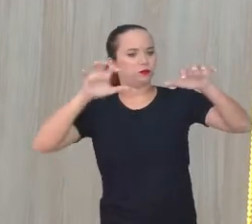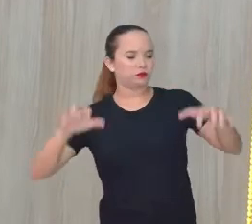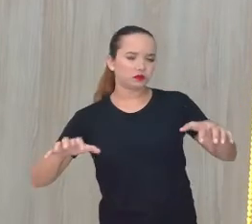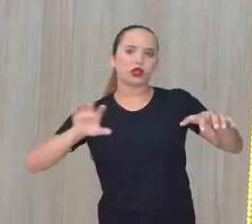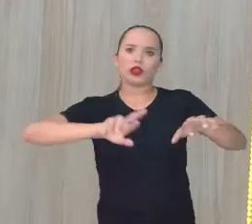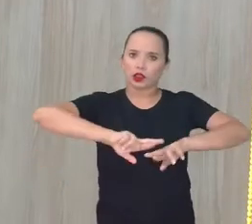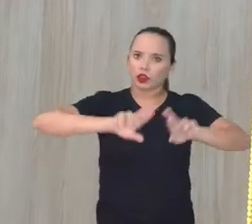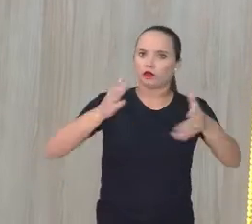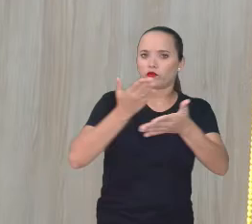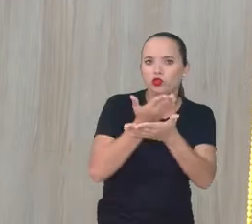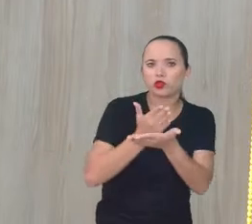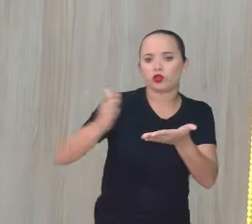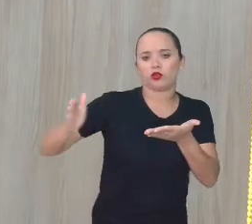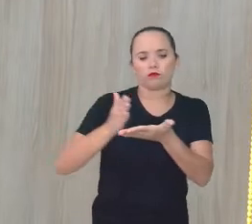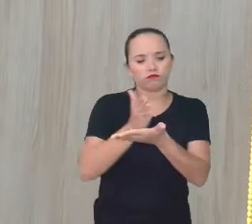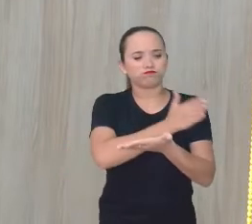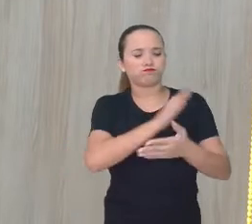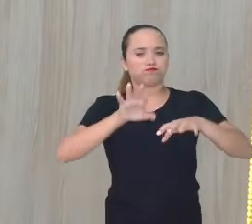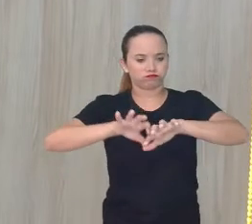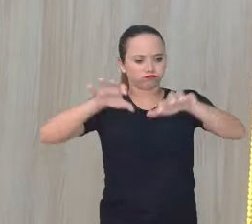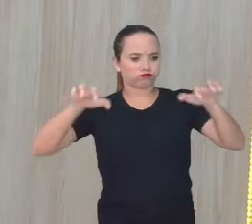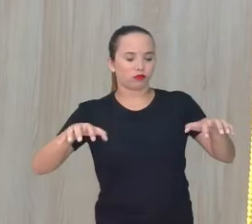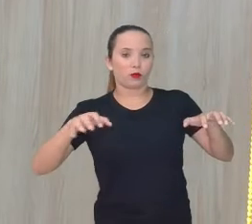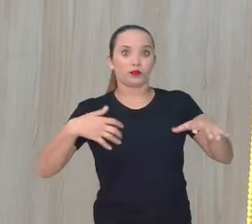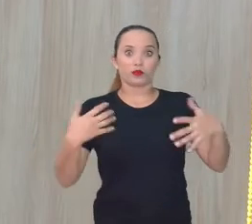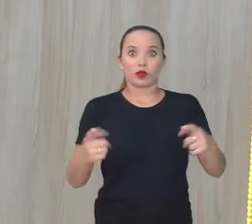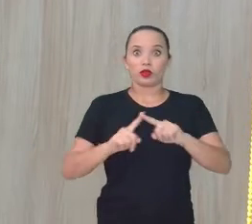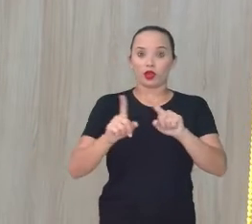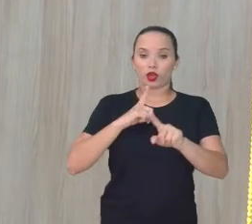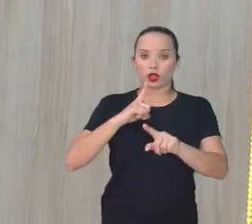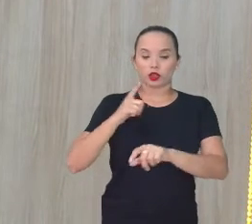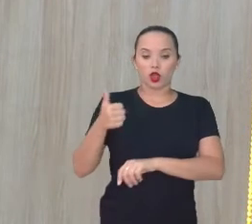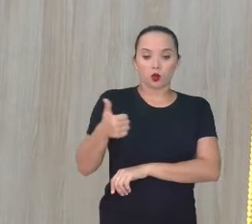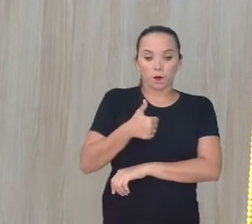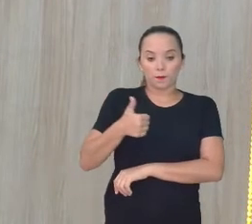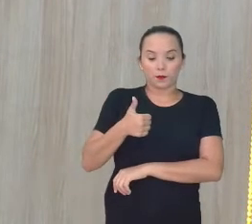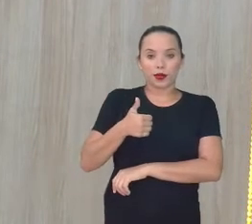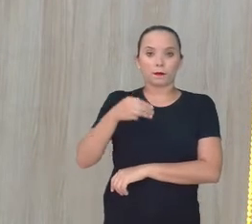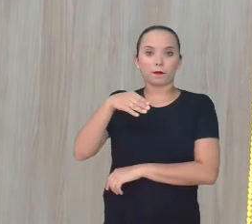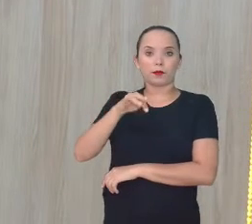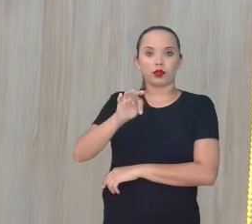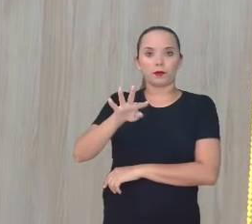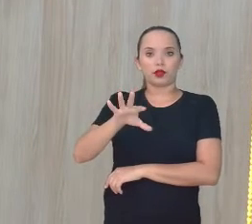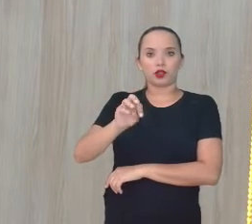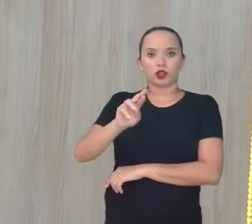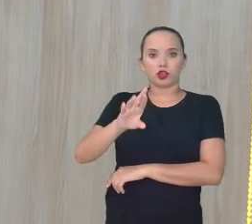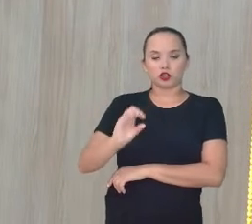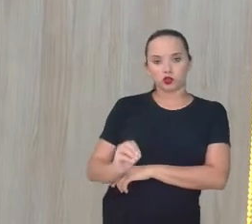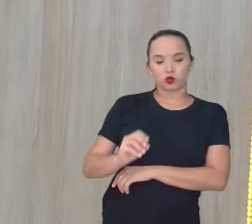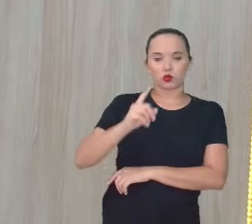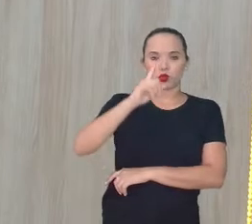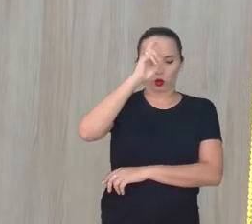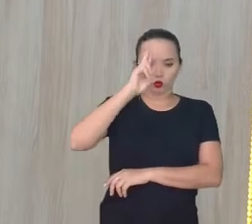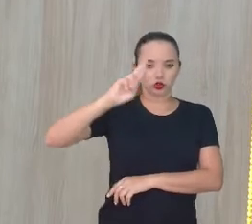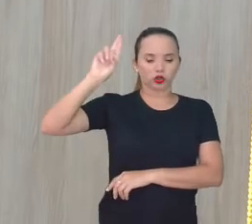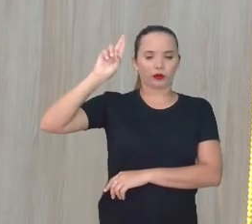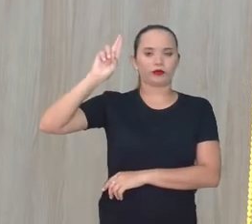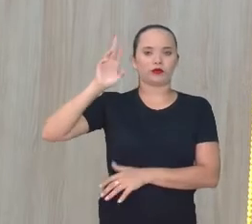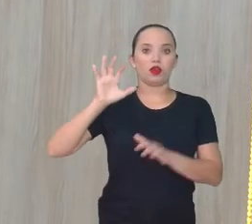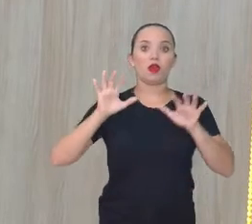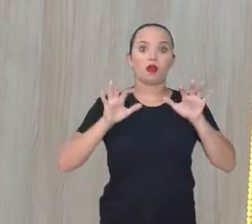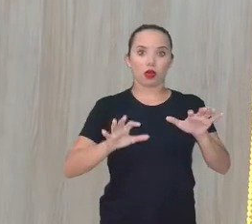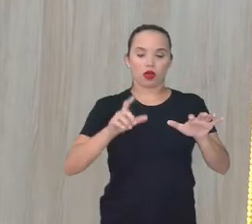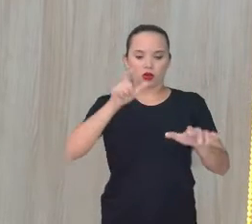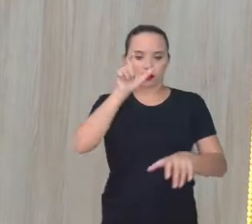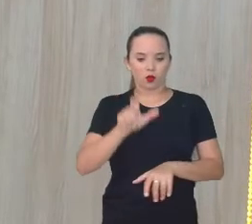Comuns, e nesse sentido o primeiro-ministro ele é o chefe, né, do parlamento e é ele que conduz